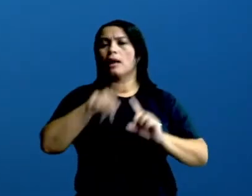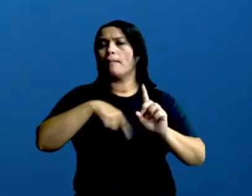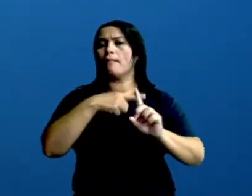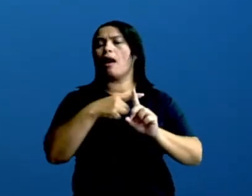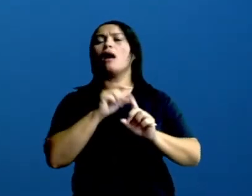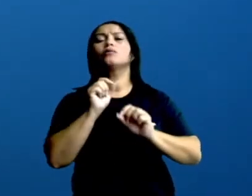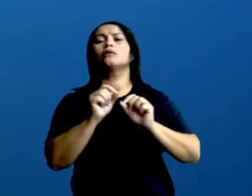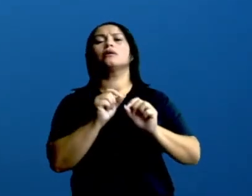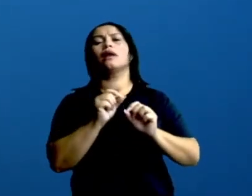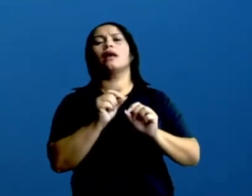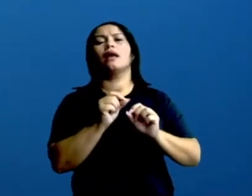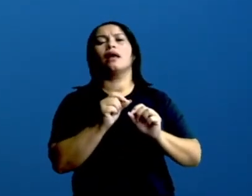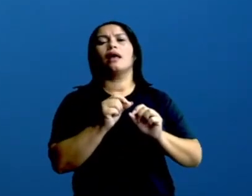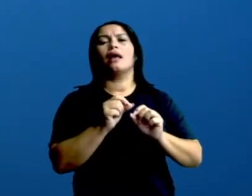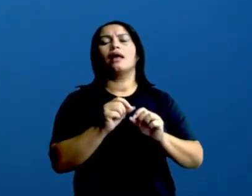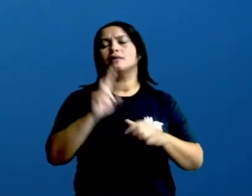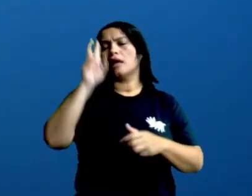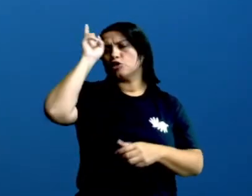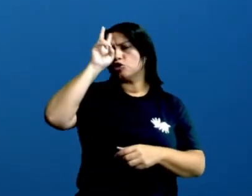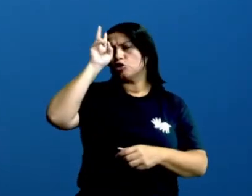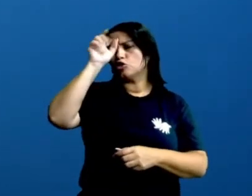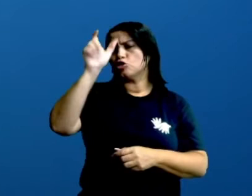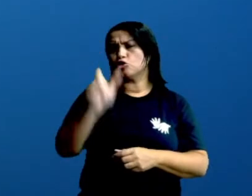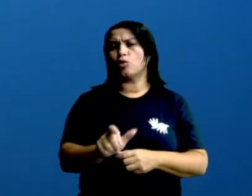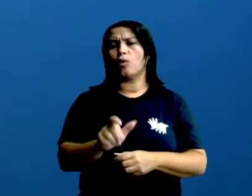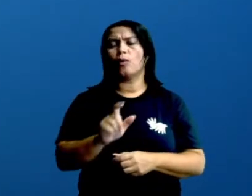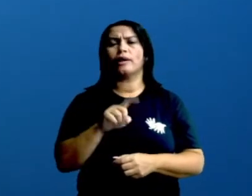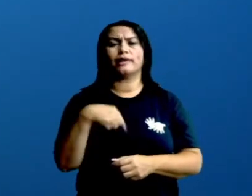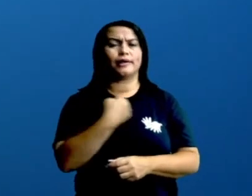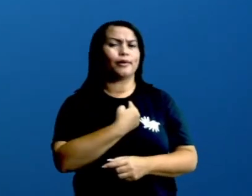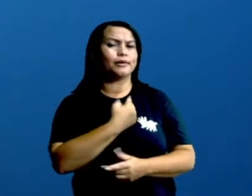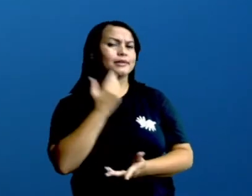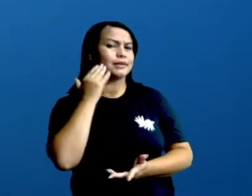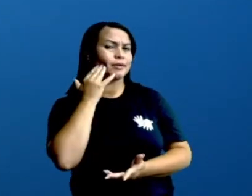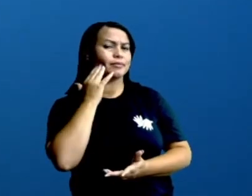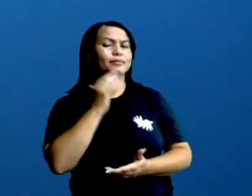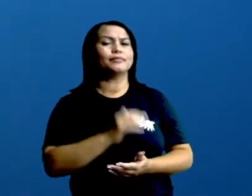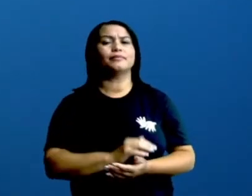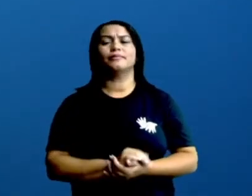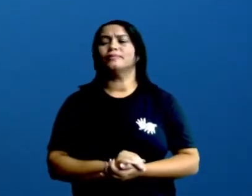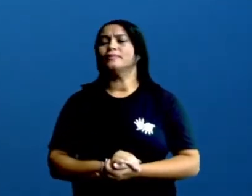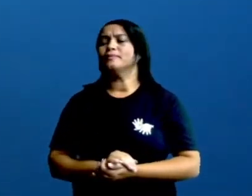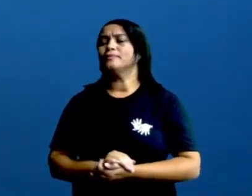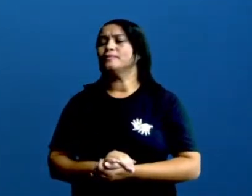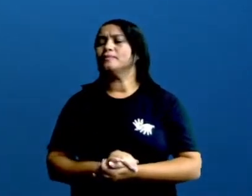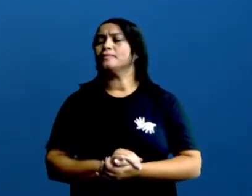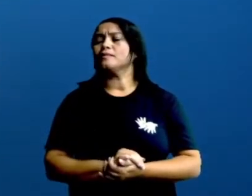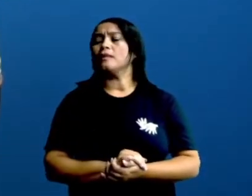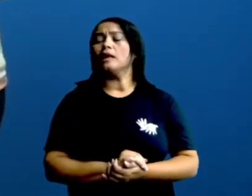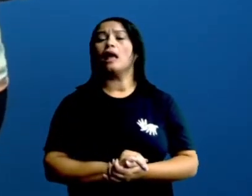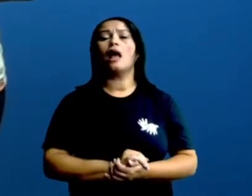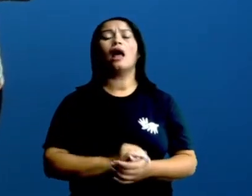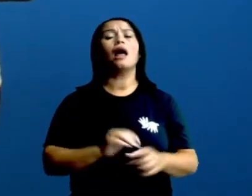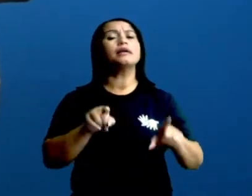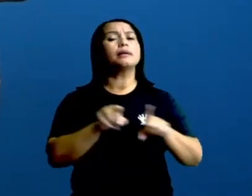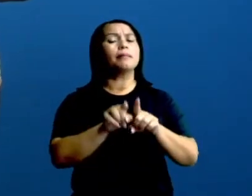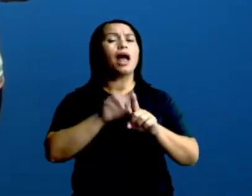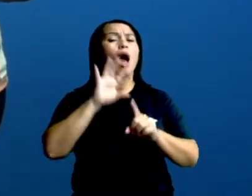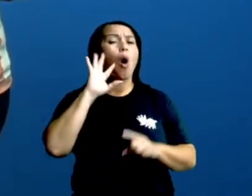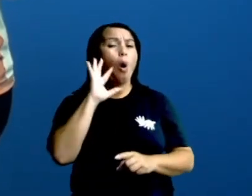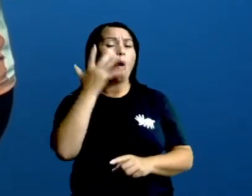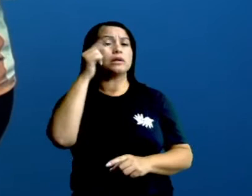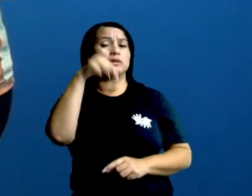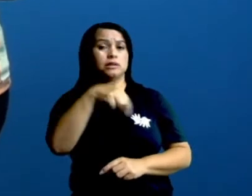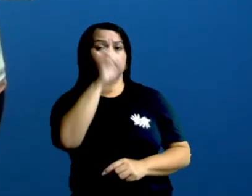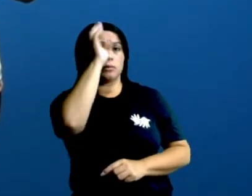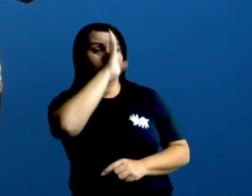pessoa histórica, né, essa personagem histórica da nossa história aí, entendeu? E algo assim aconteceu